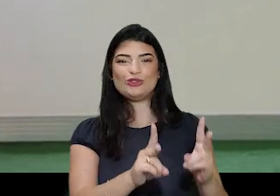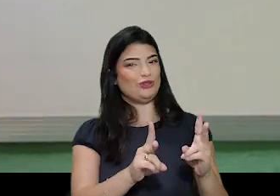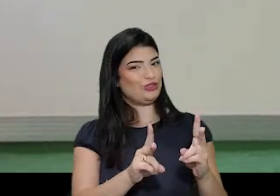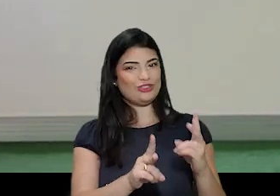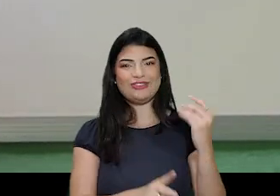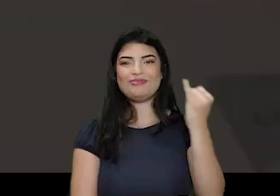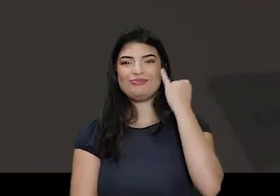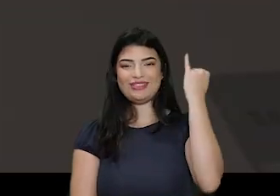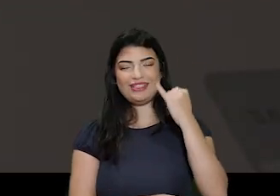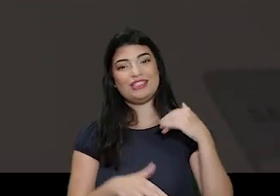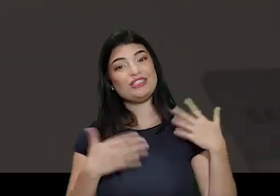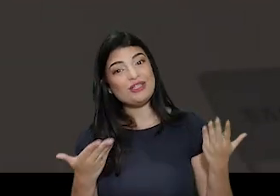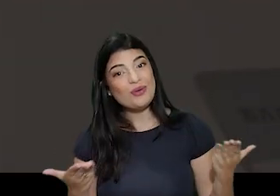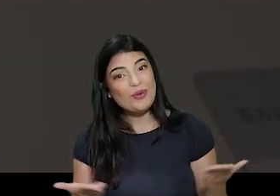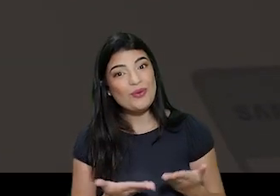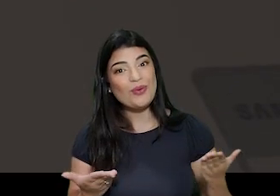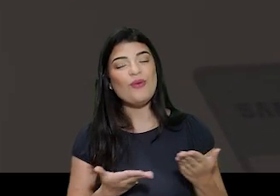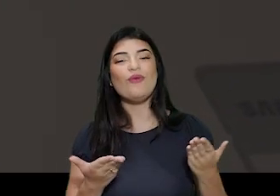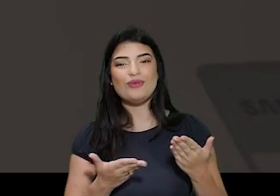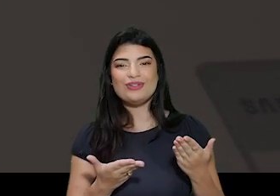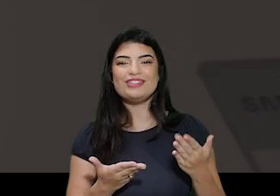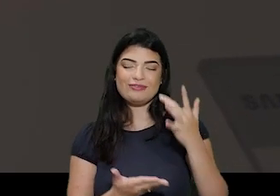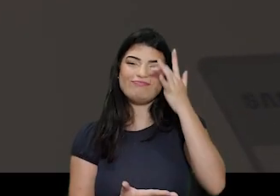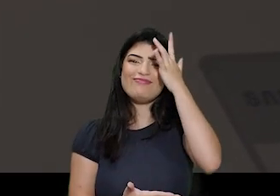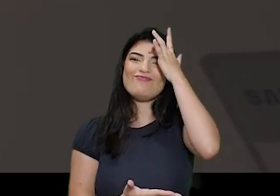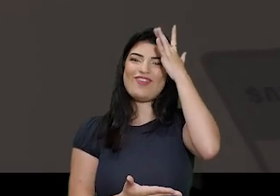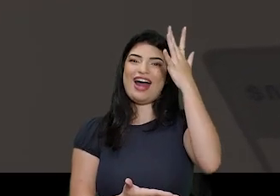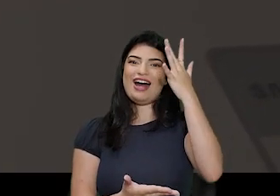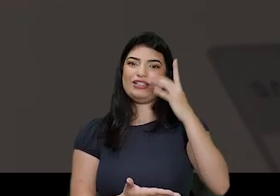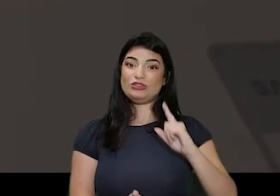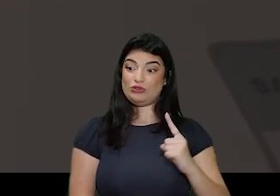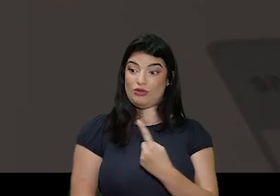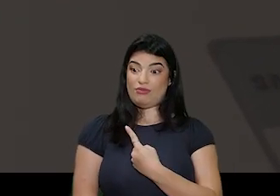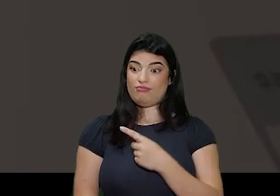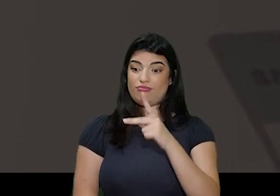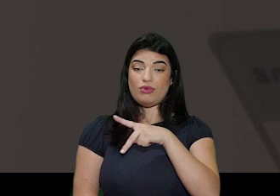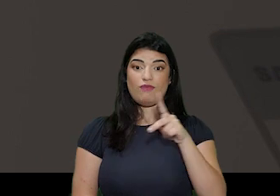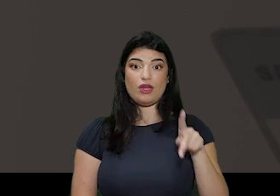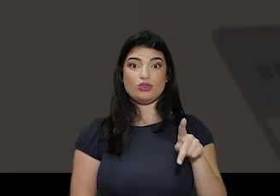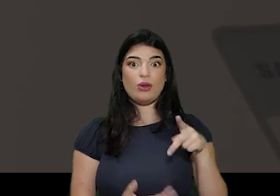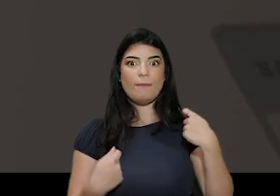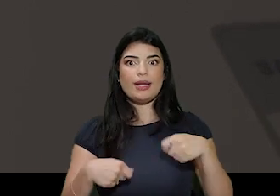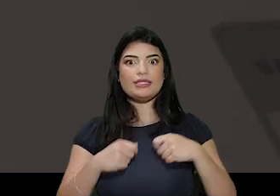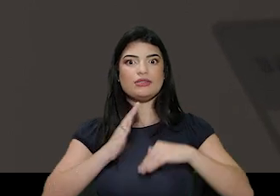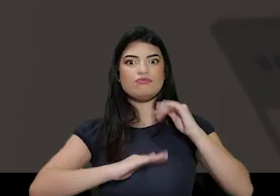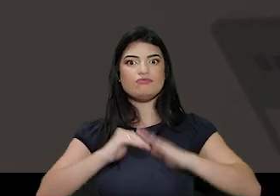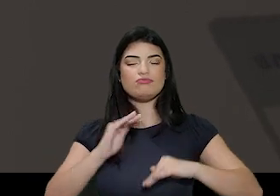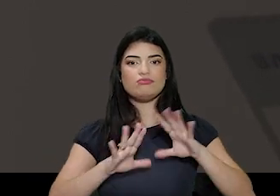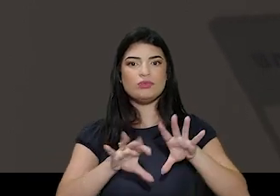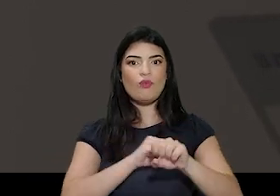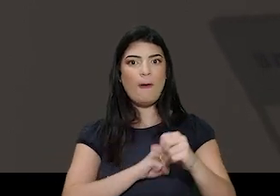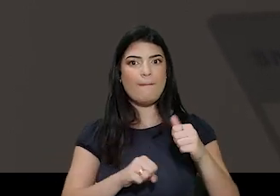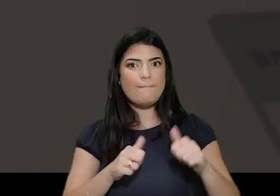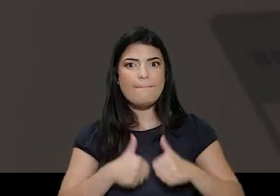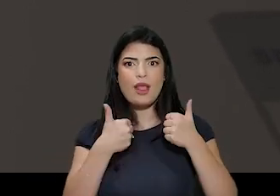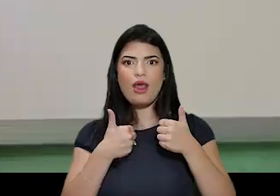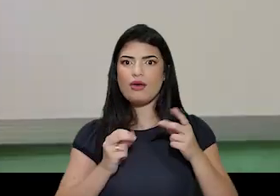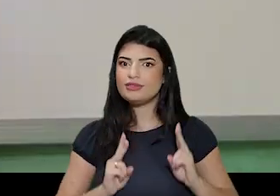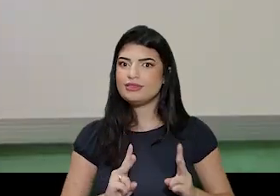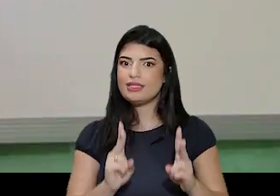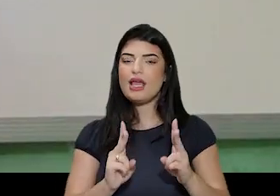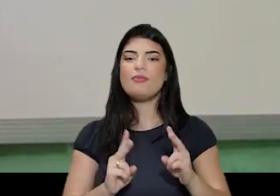formações continuadas. Então, hoje em dia, isso está tão fácil até para nós, né, a questão de cursos de aperfeiçoamento. Nós